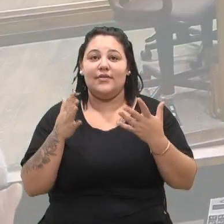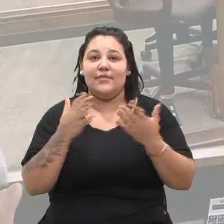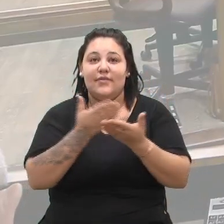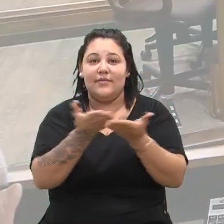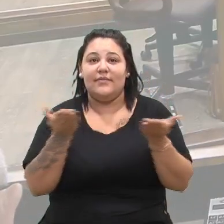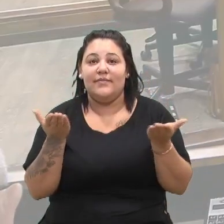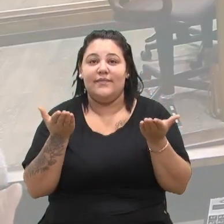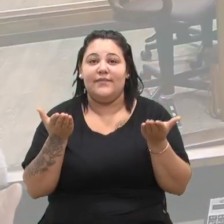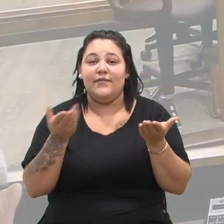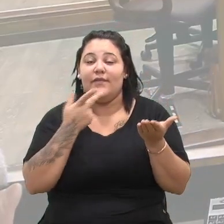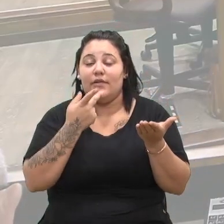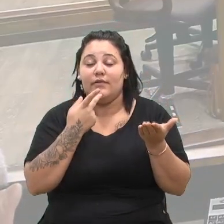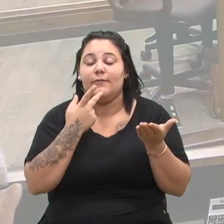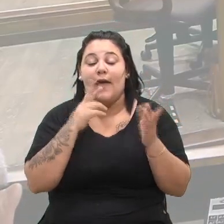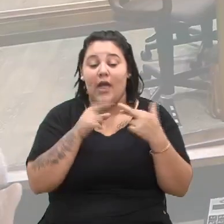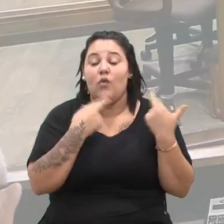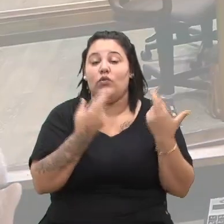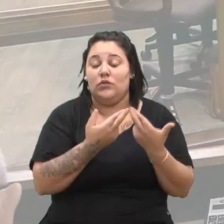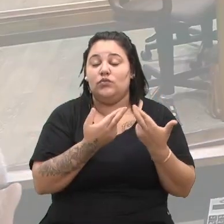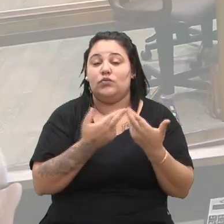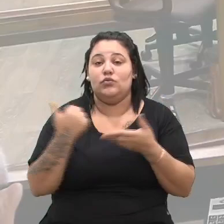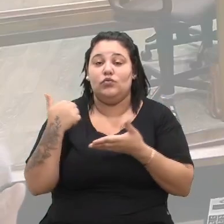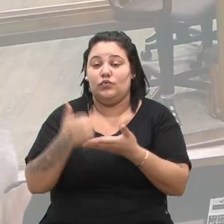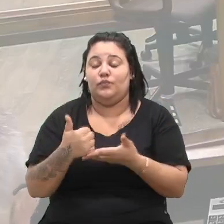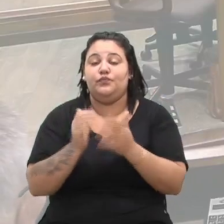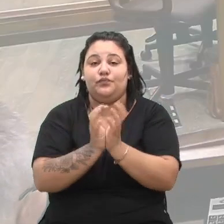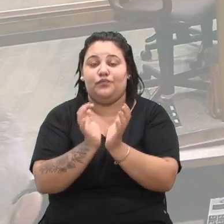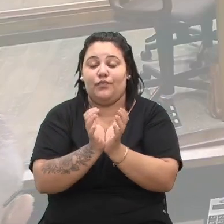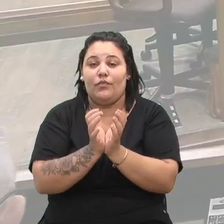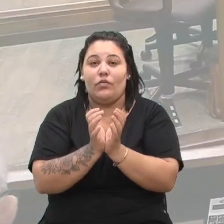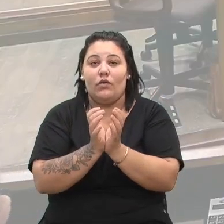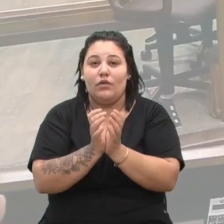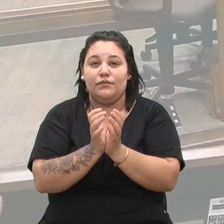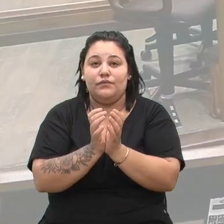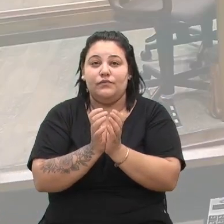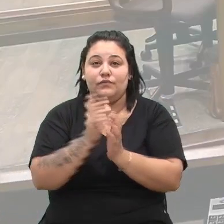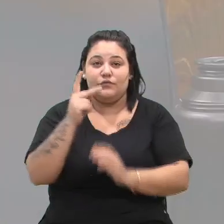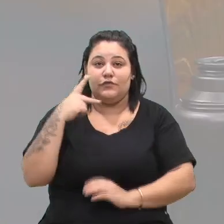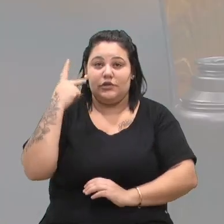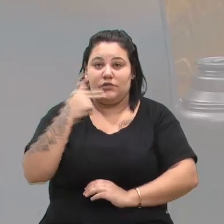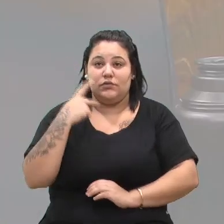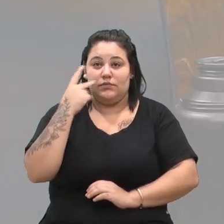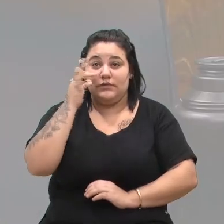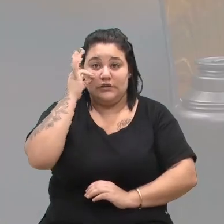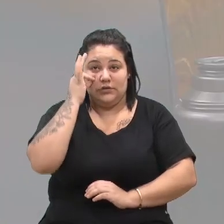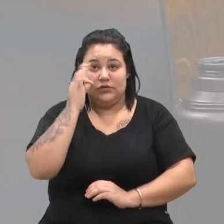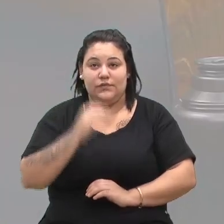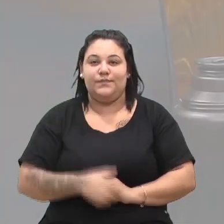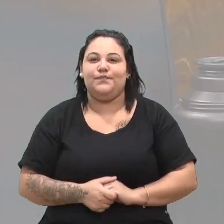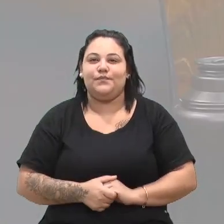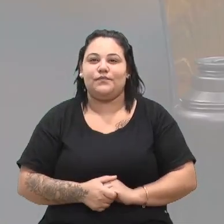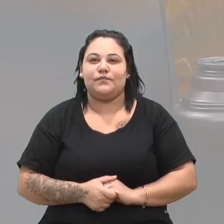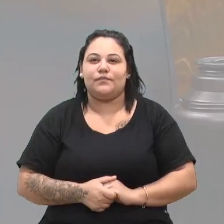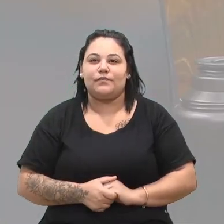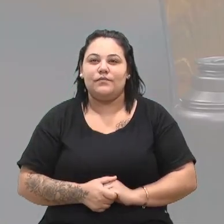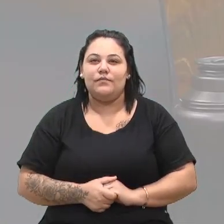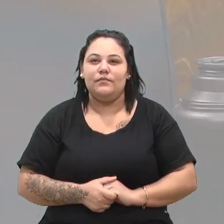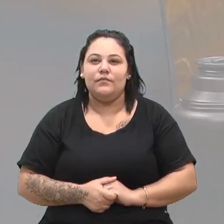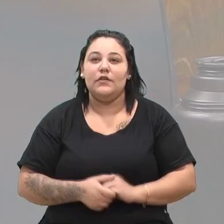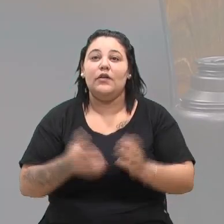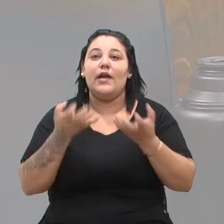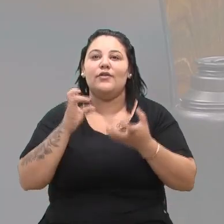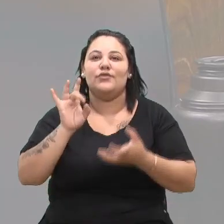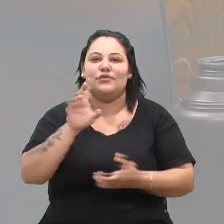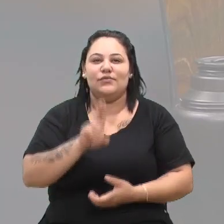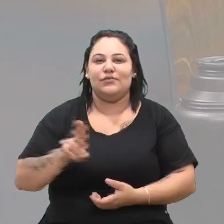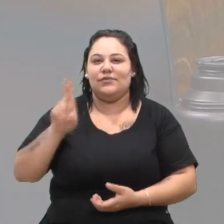a reunião da frente ontem, a primeira reunião da frente dos colegas vereadores que estavam. Eu quero só utilizar